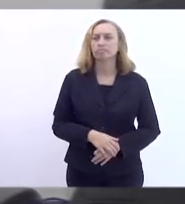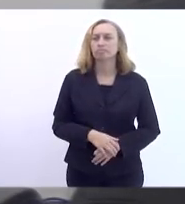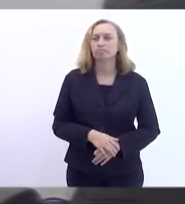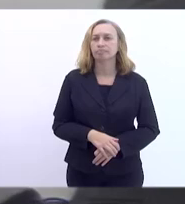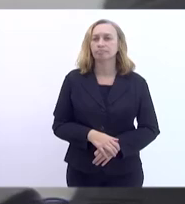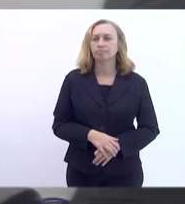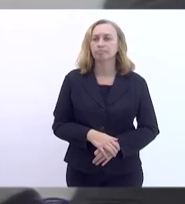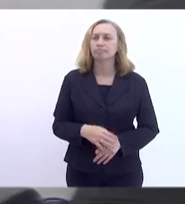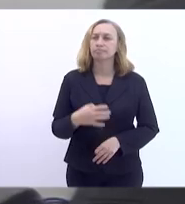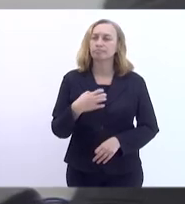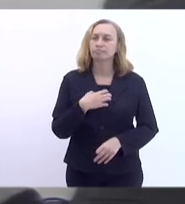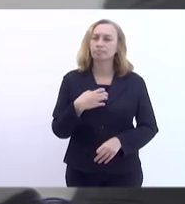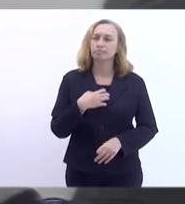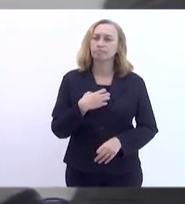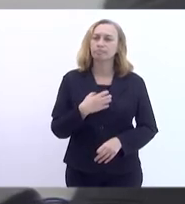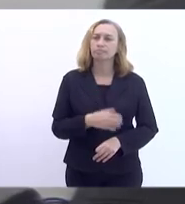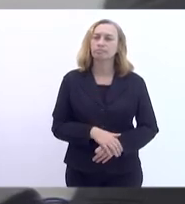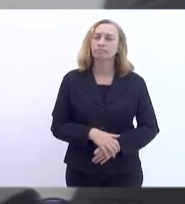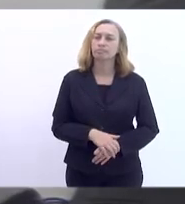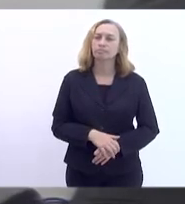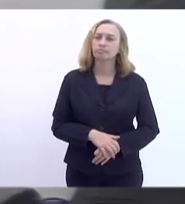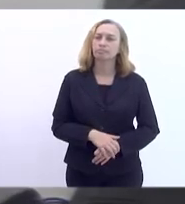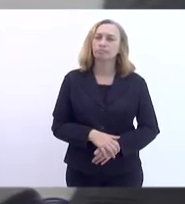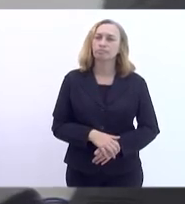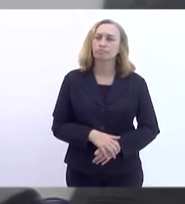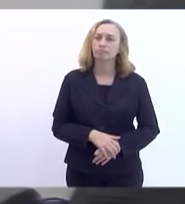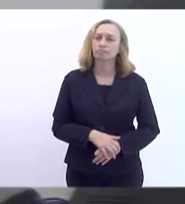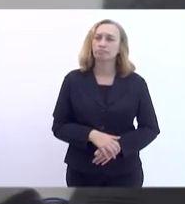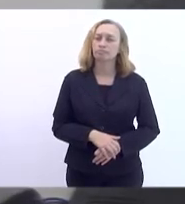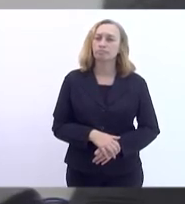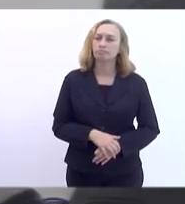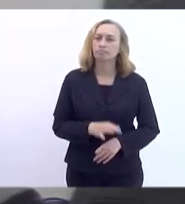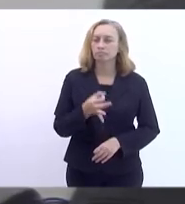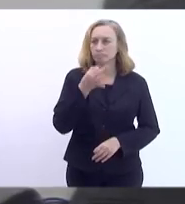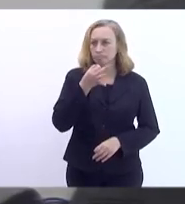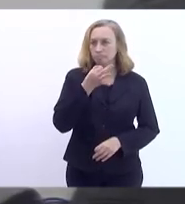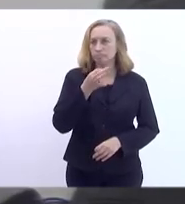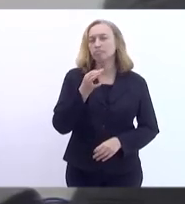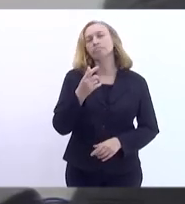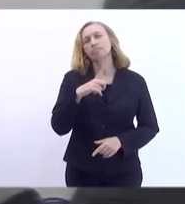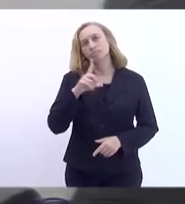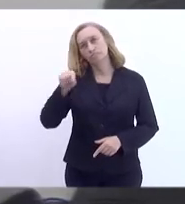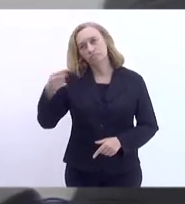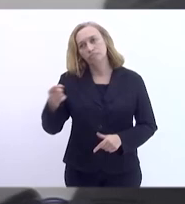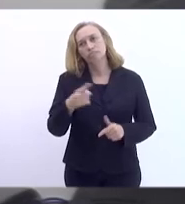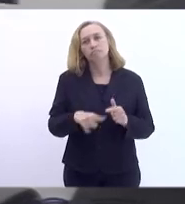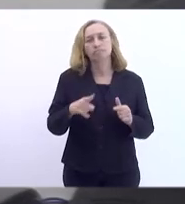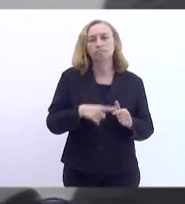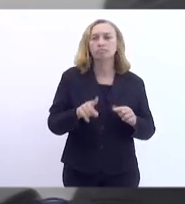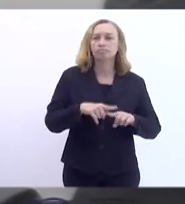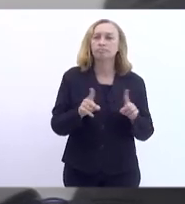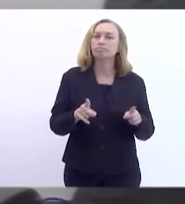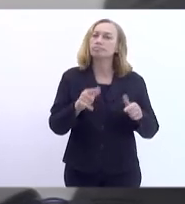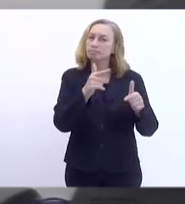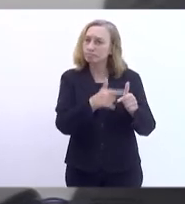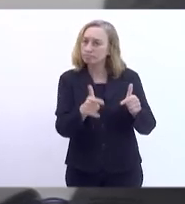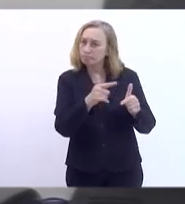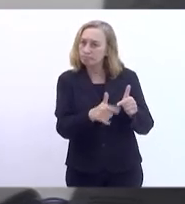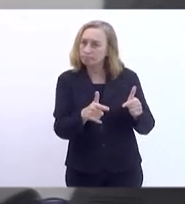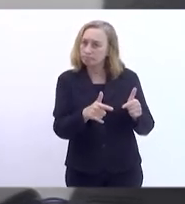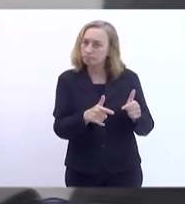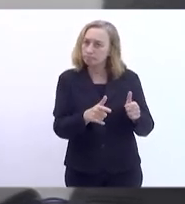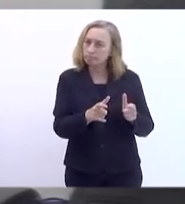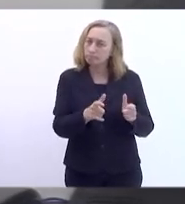no sentido da recomendação é claro gerará outros problemas mas são problemas que tem